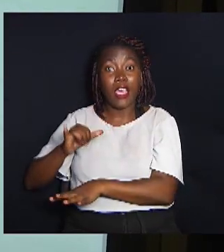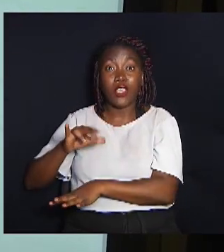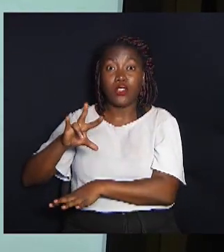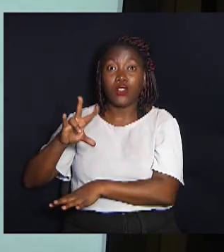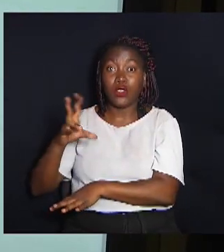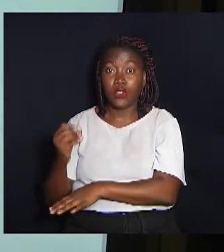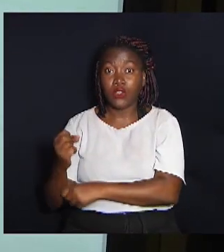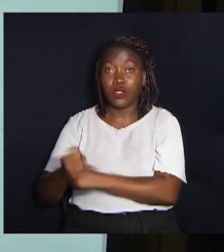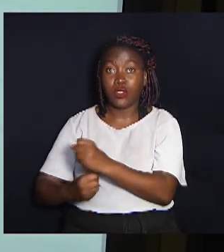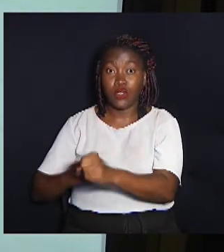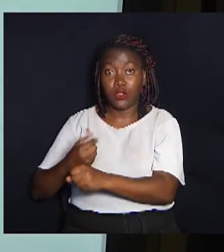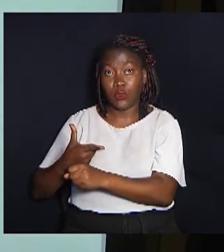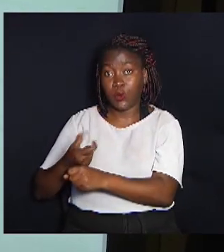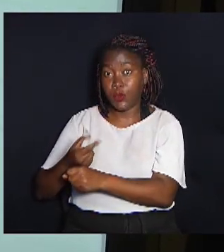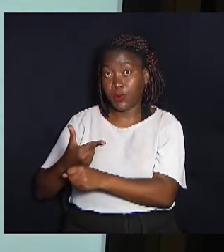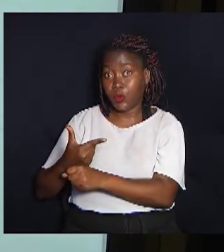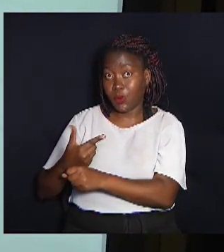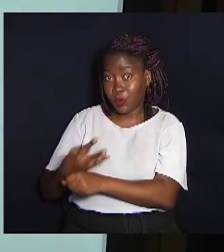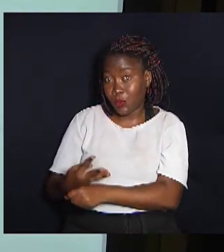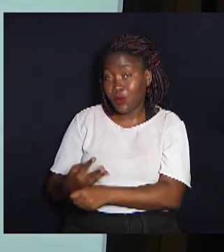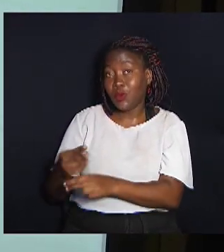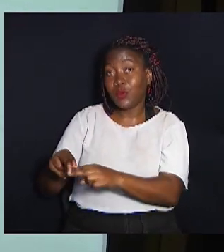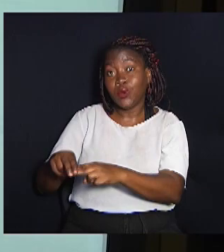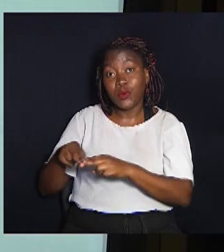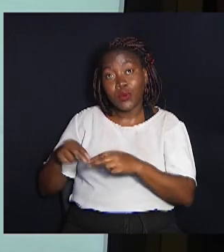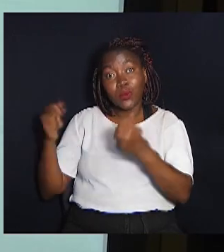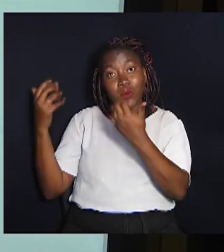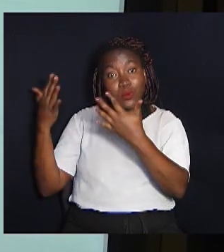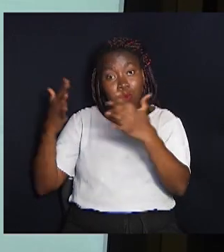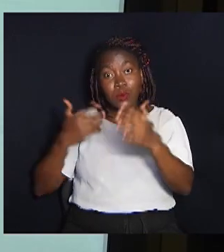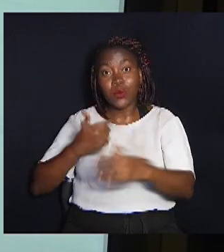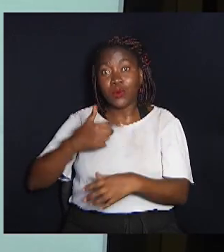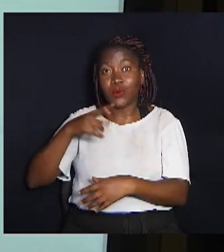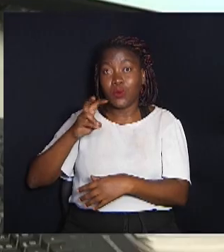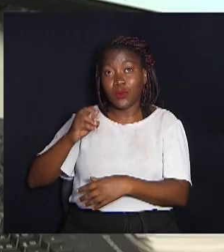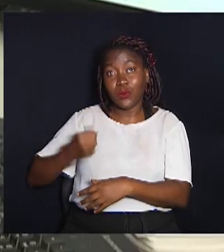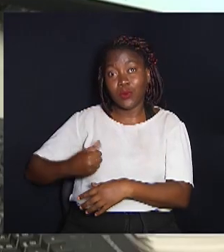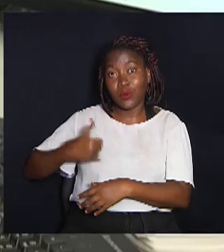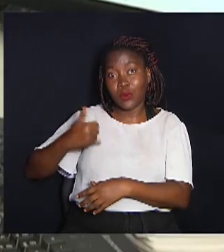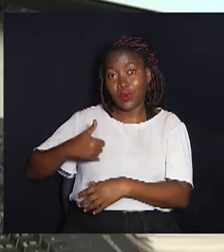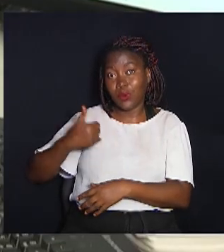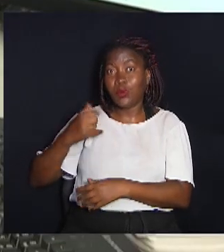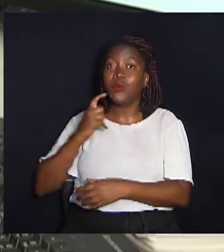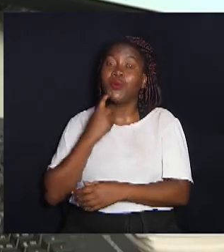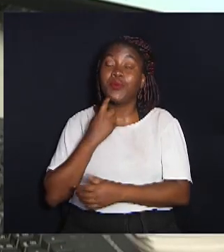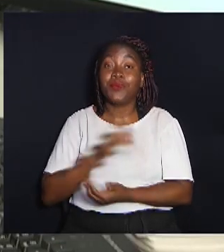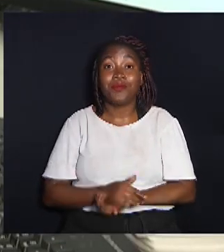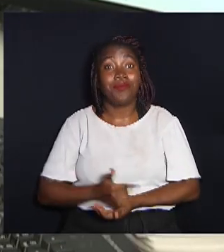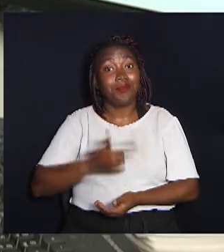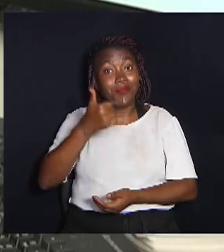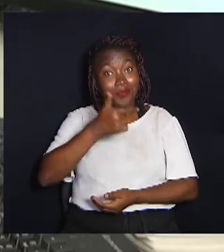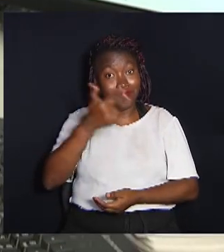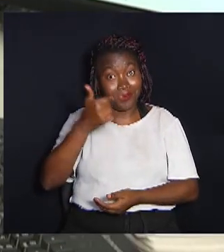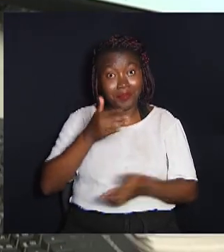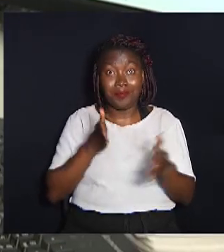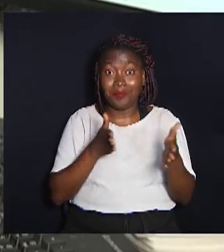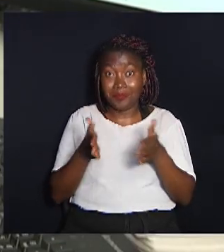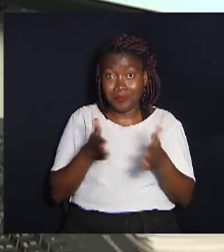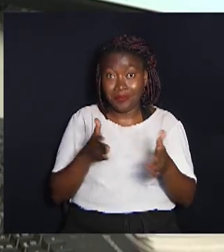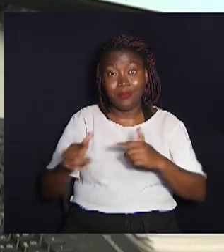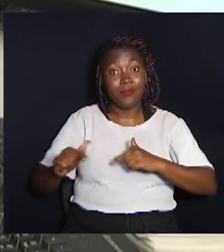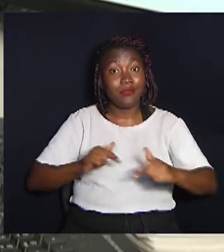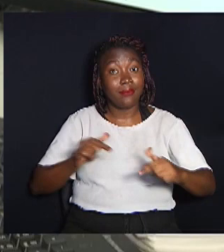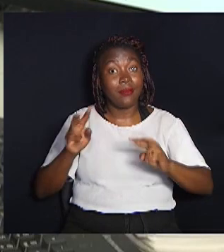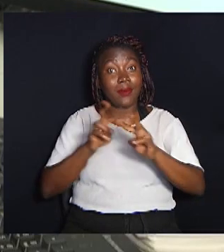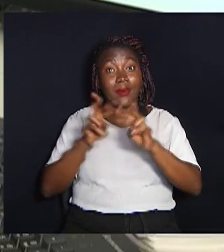2024, como parte das comemorações dos 250 anos de Campinas. Para a segunda fase, a gente tem trabalhado com o tema